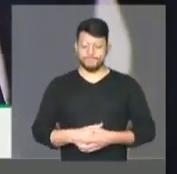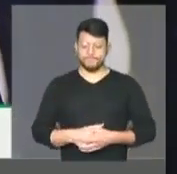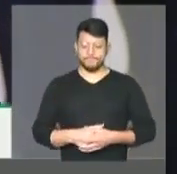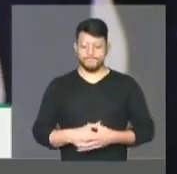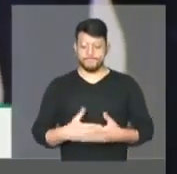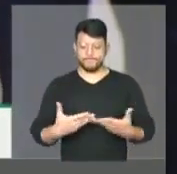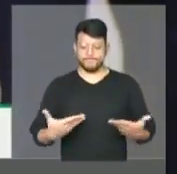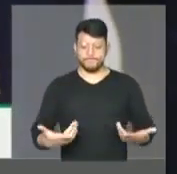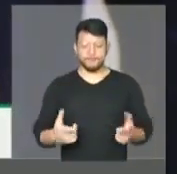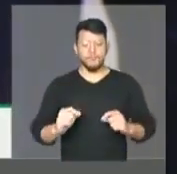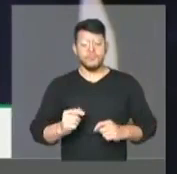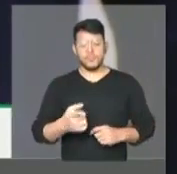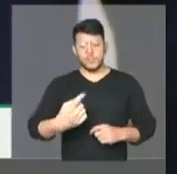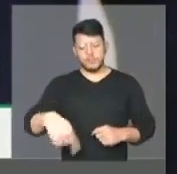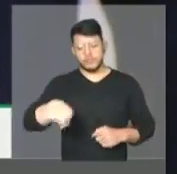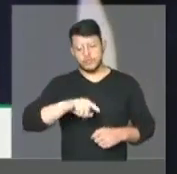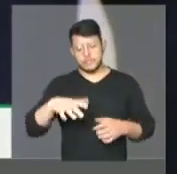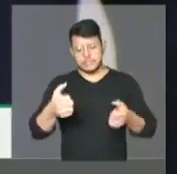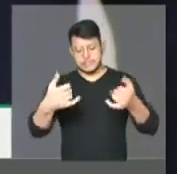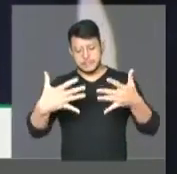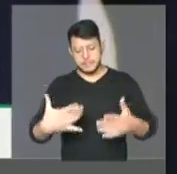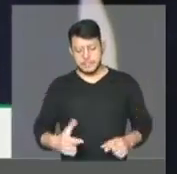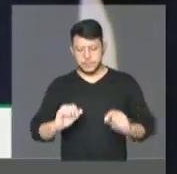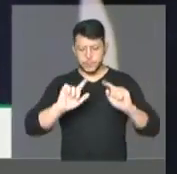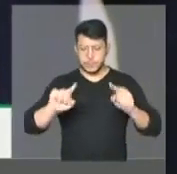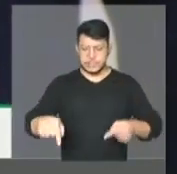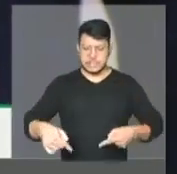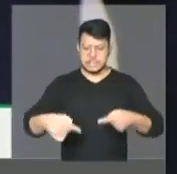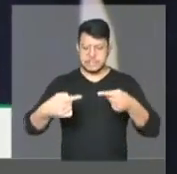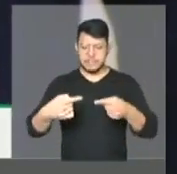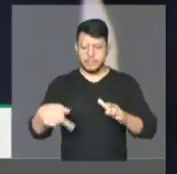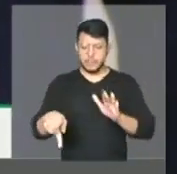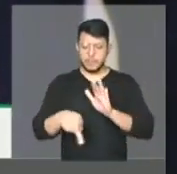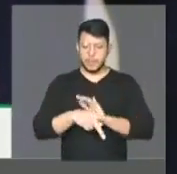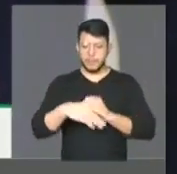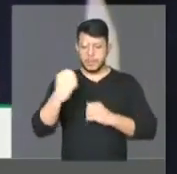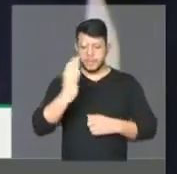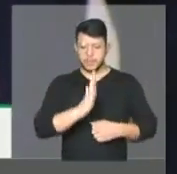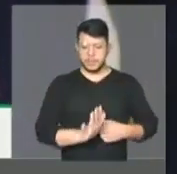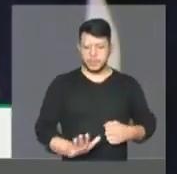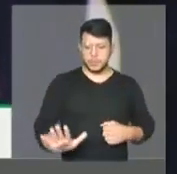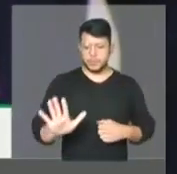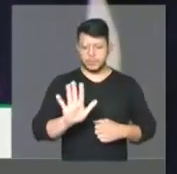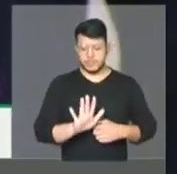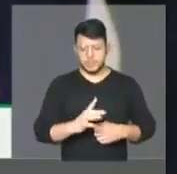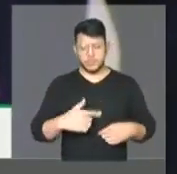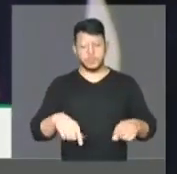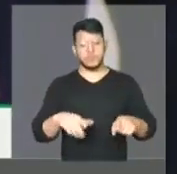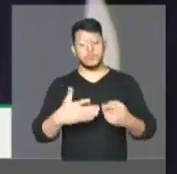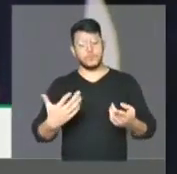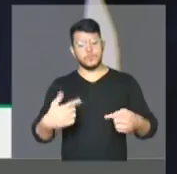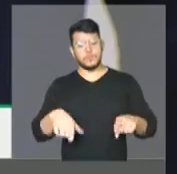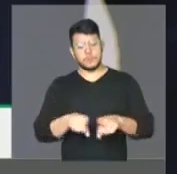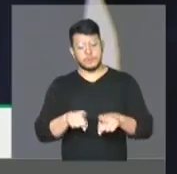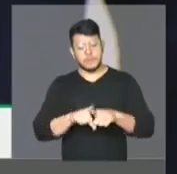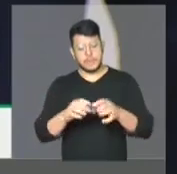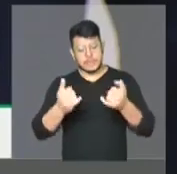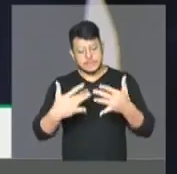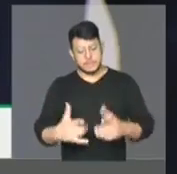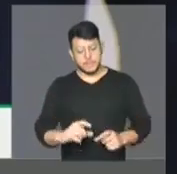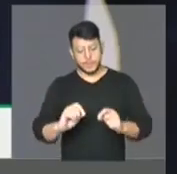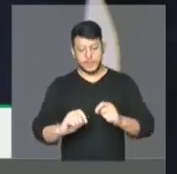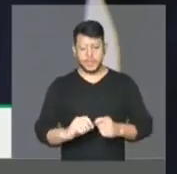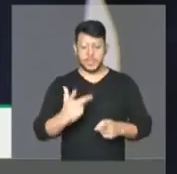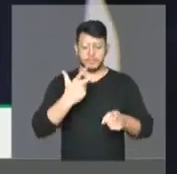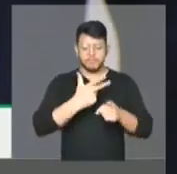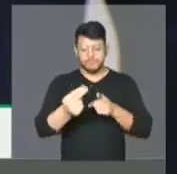fala dos desafios do Brasil, ao mesmo tempo você fala das conquistas. É assim que, como seu